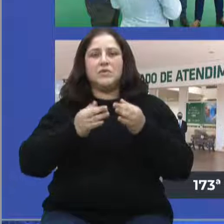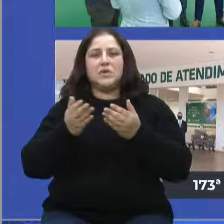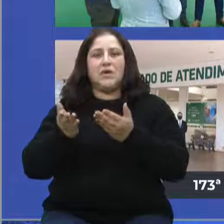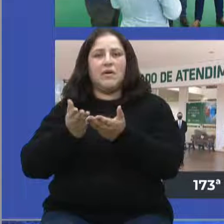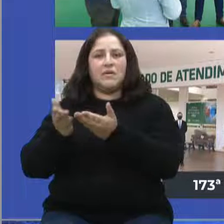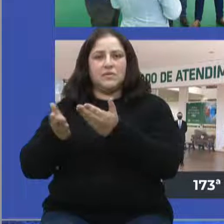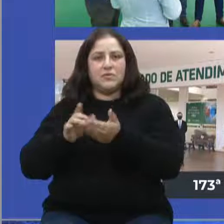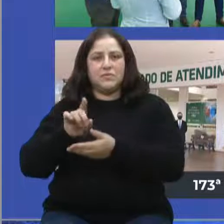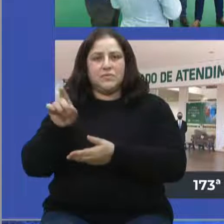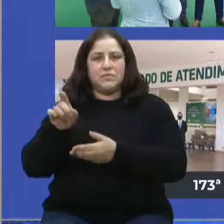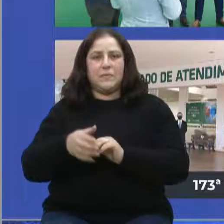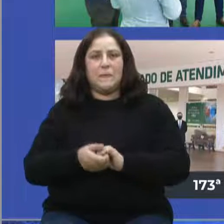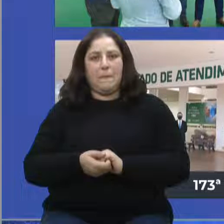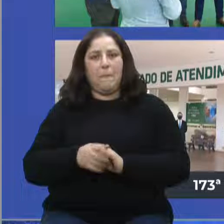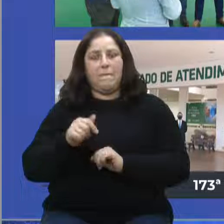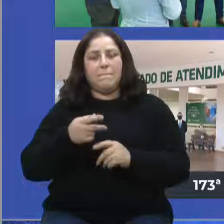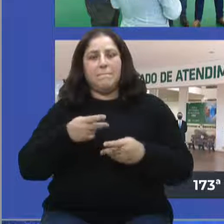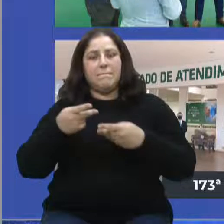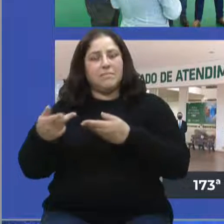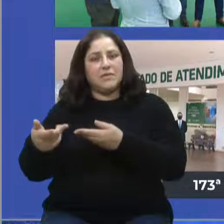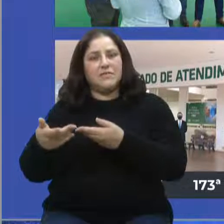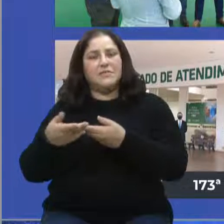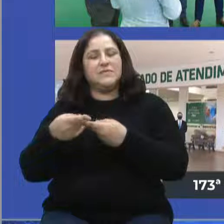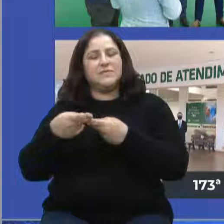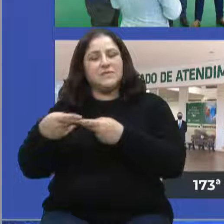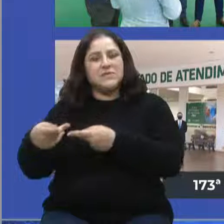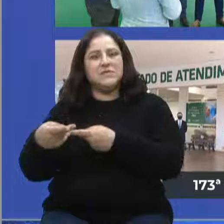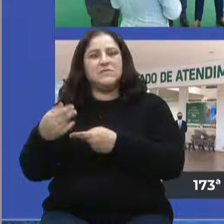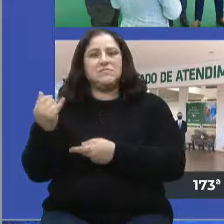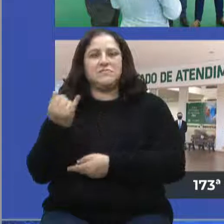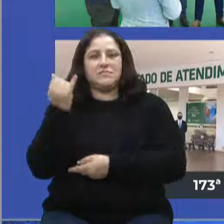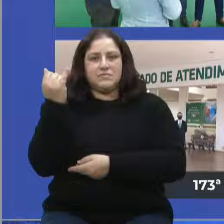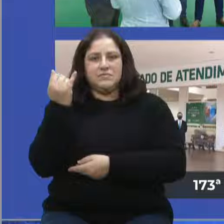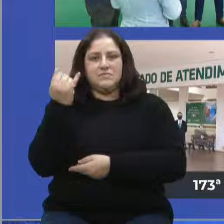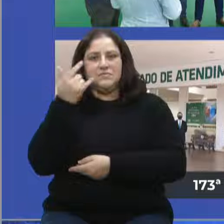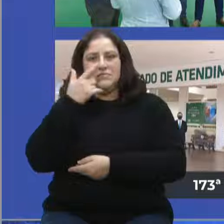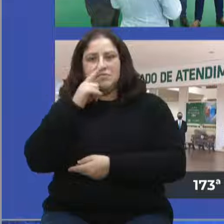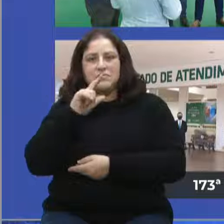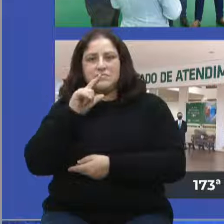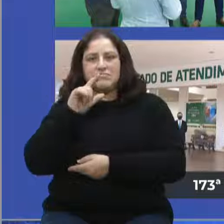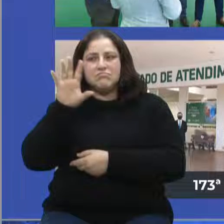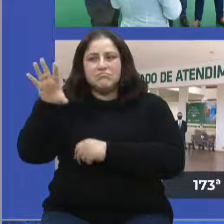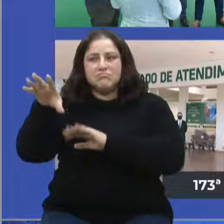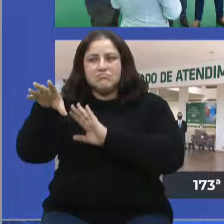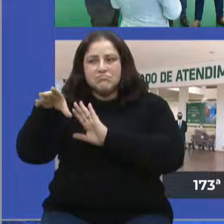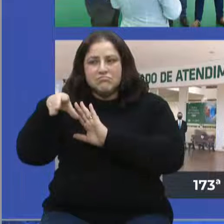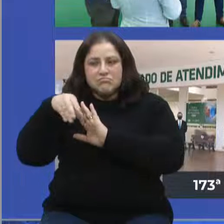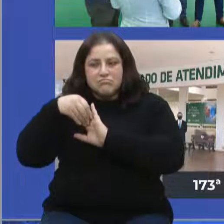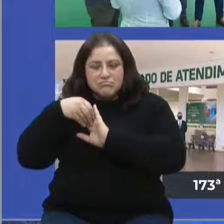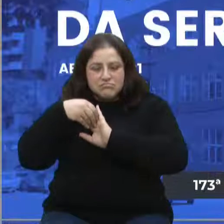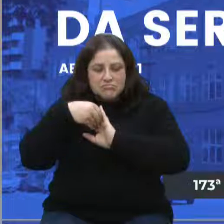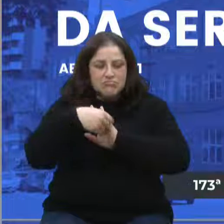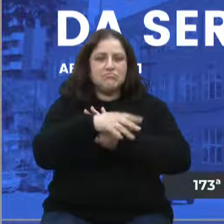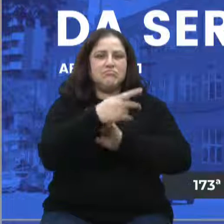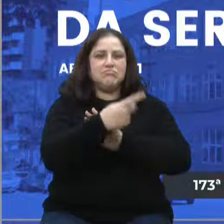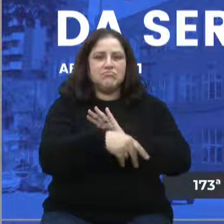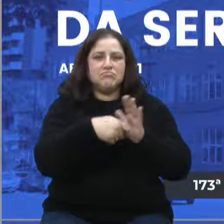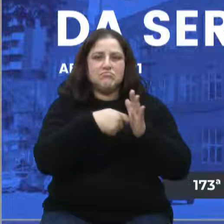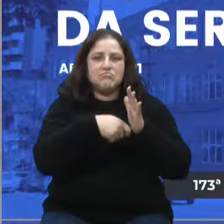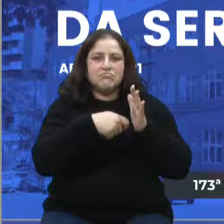lá. E foi uma visita bastante importante para que a gente pudesse trazer essa ideia, pleitear isso junto ao